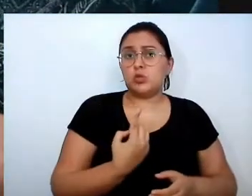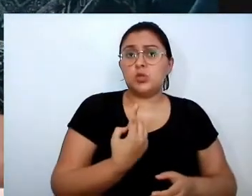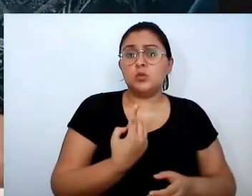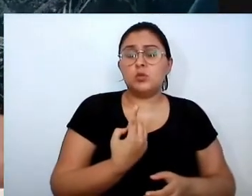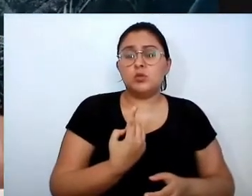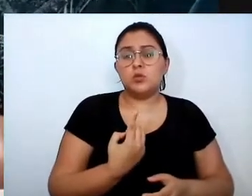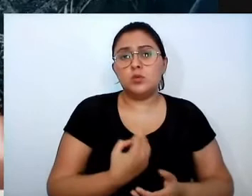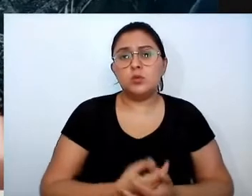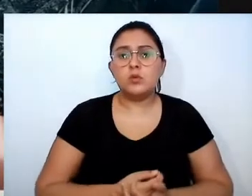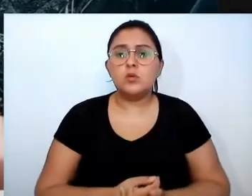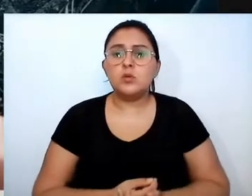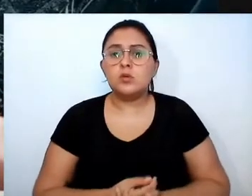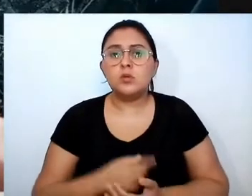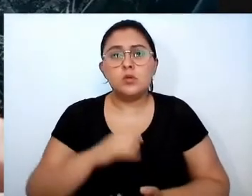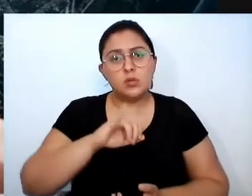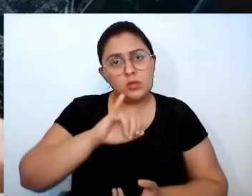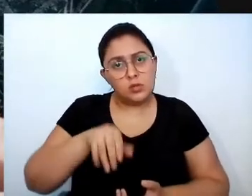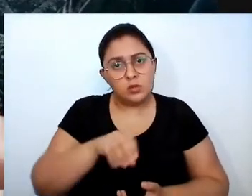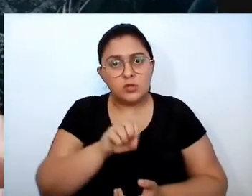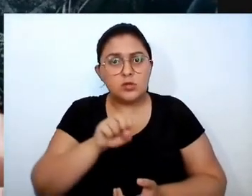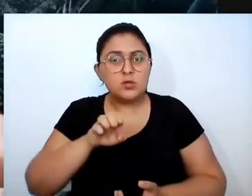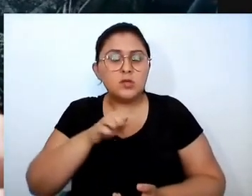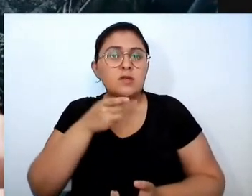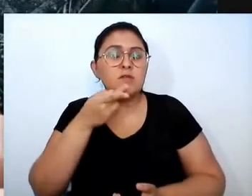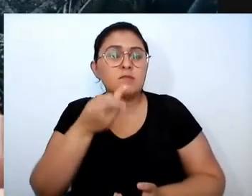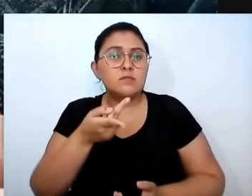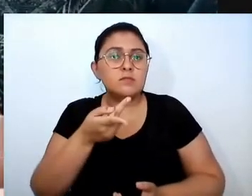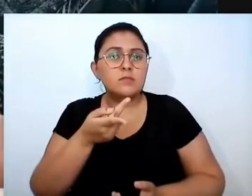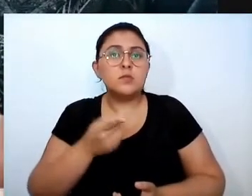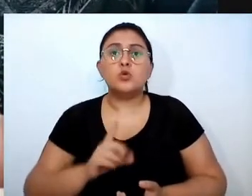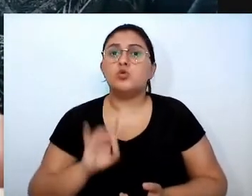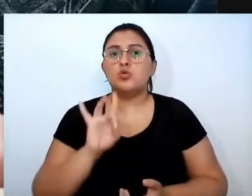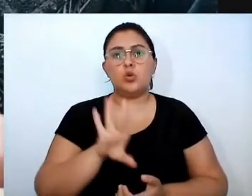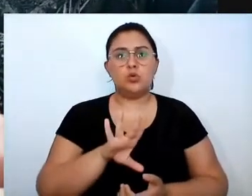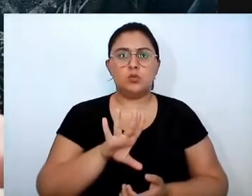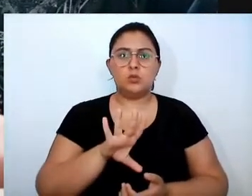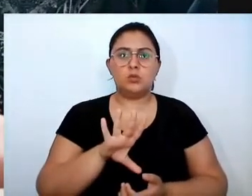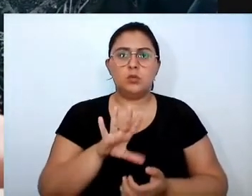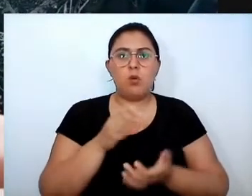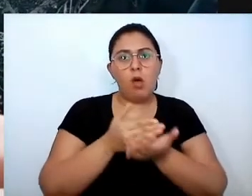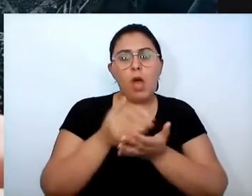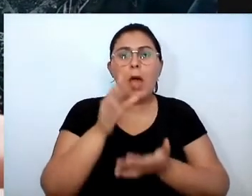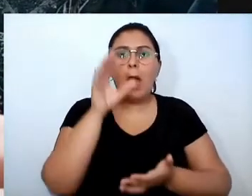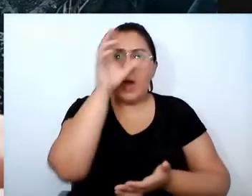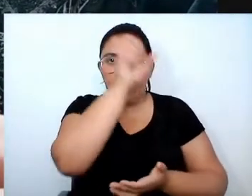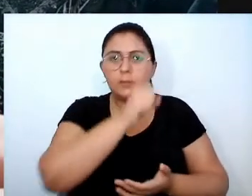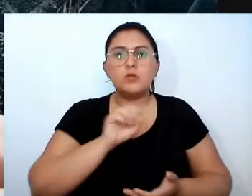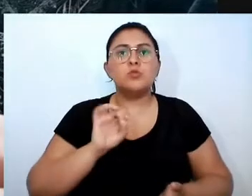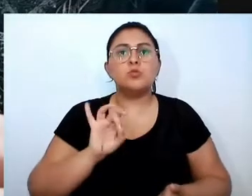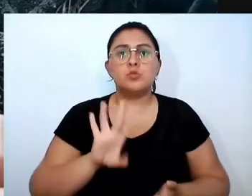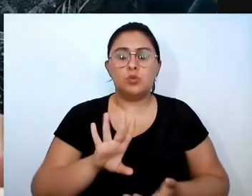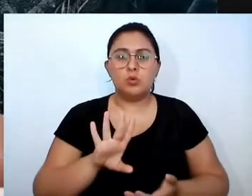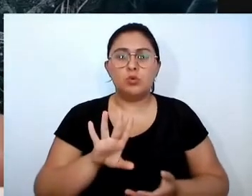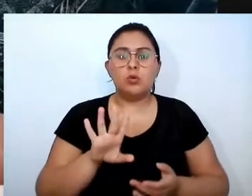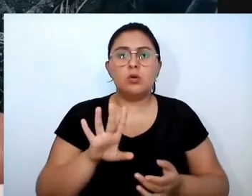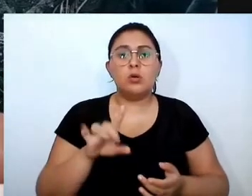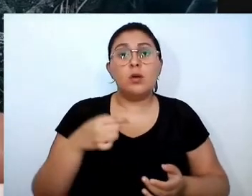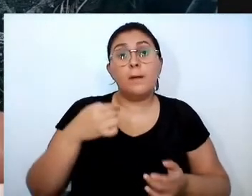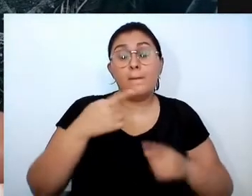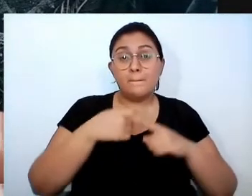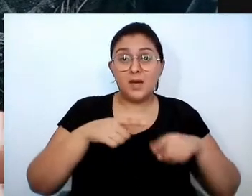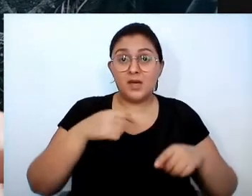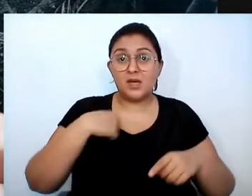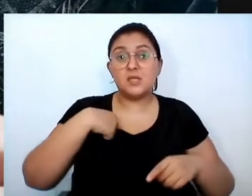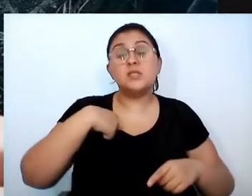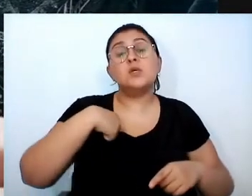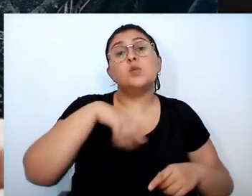instrumento, como foi Pronto. esse No processo? começo eu estava aprendendo só, né? Sim, Mas como eu sou envolvido na